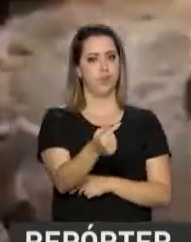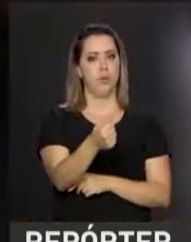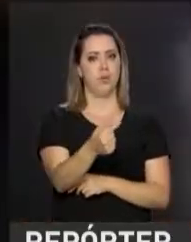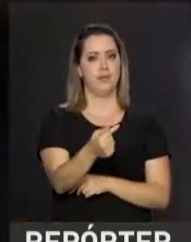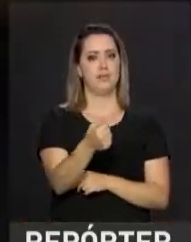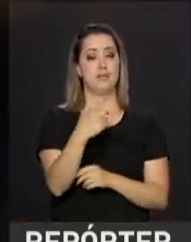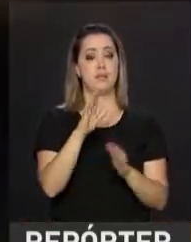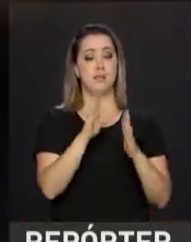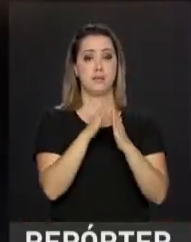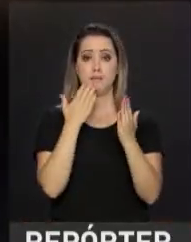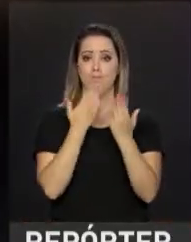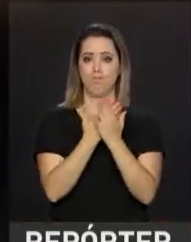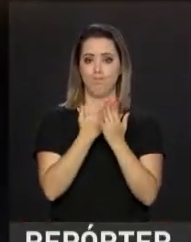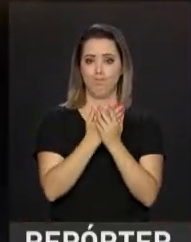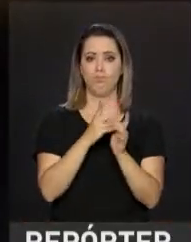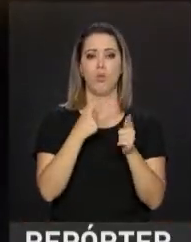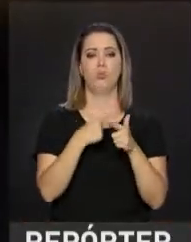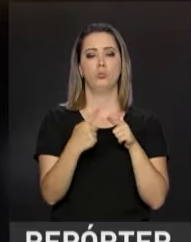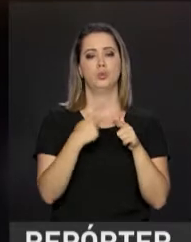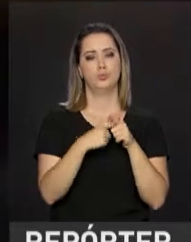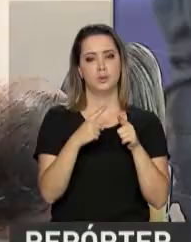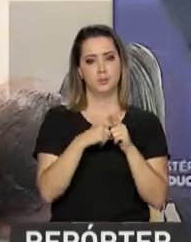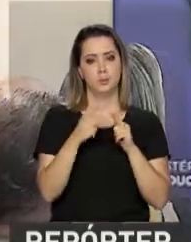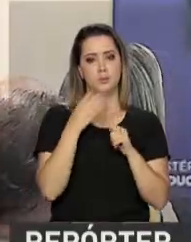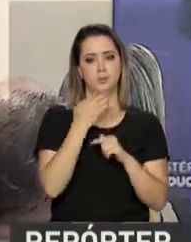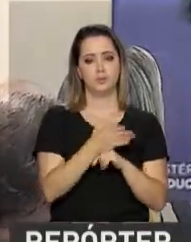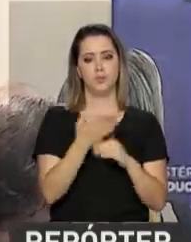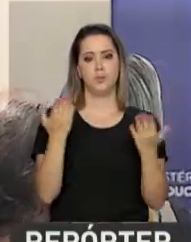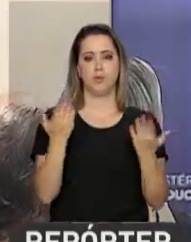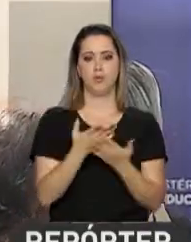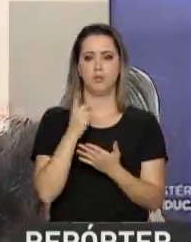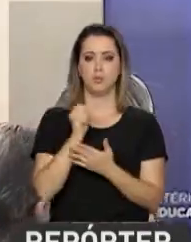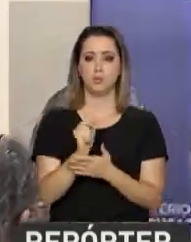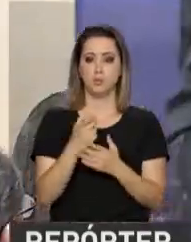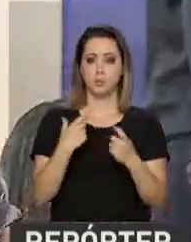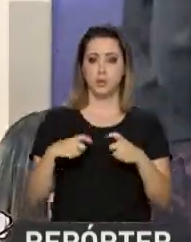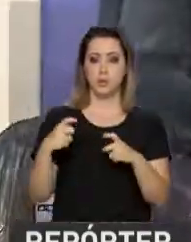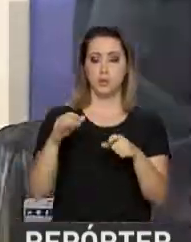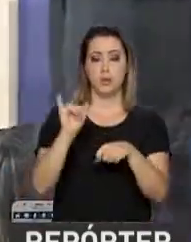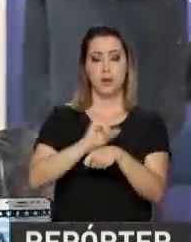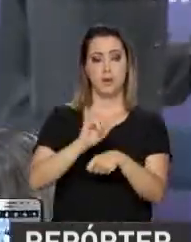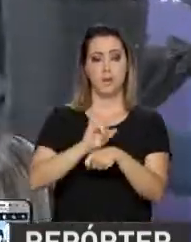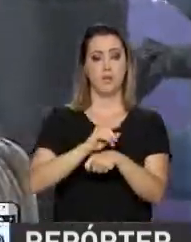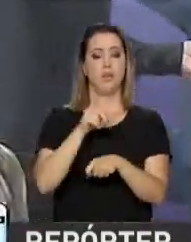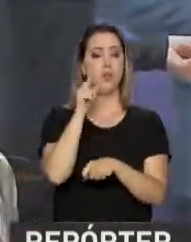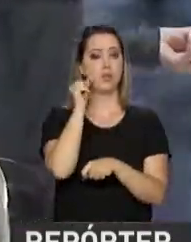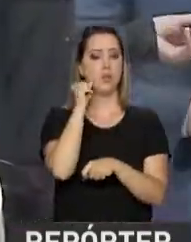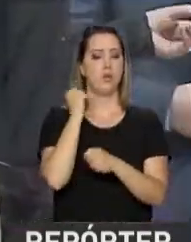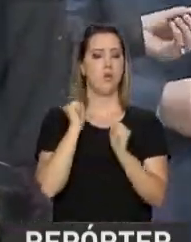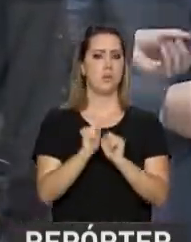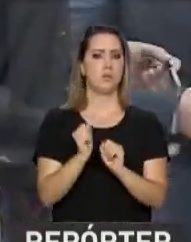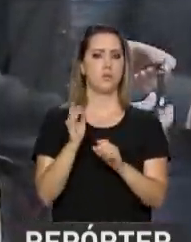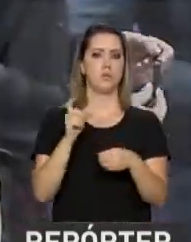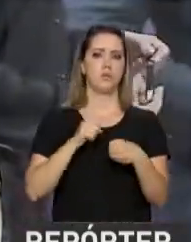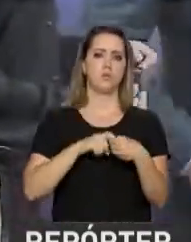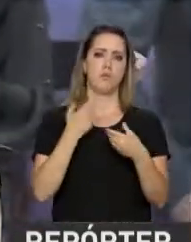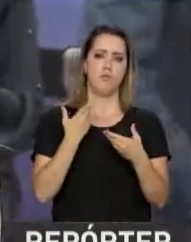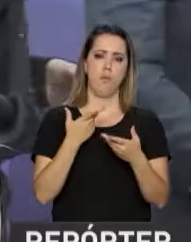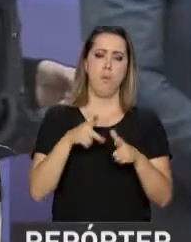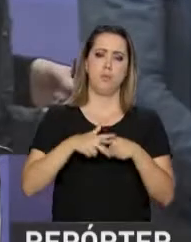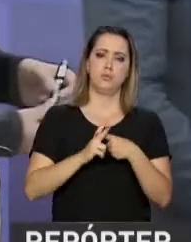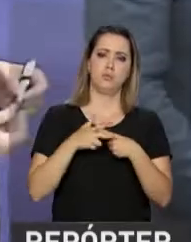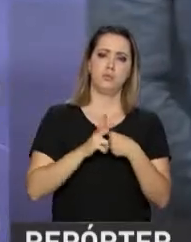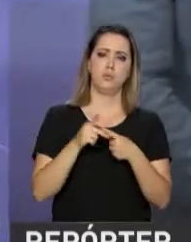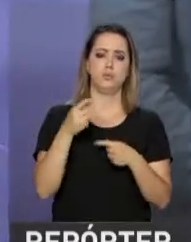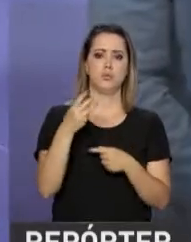rede municipal de maceió foram danificadas agora a capital alagoana vai poder recuperar 37 delas com